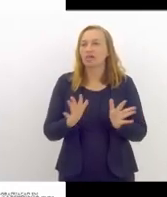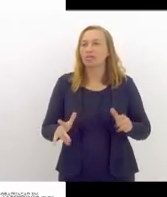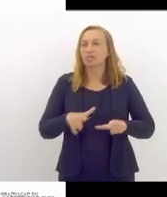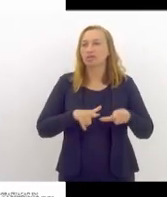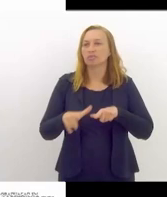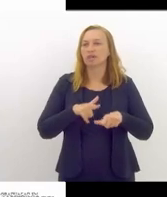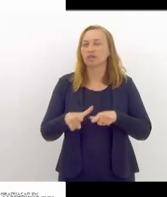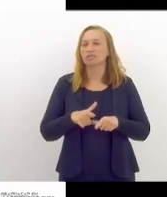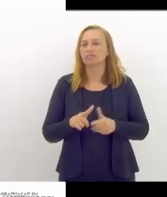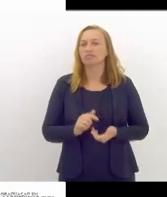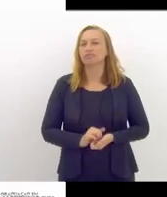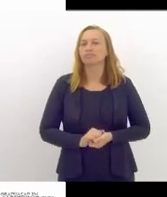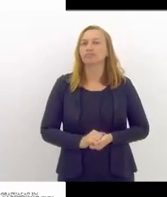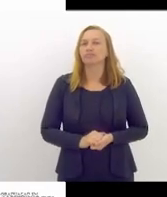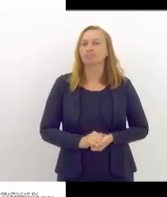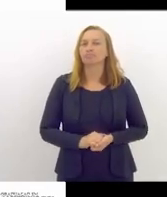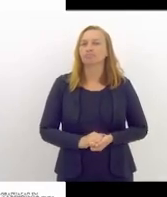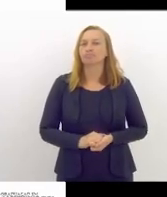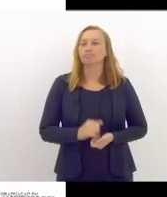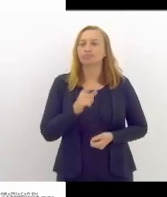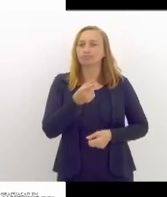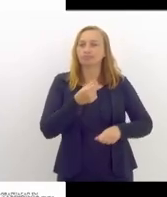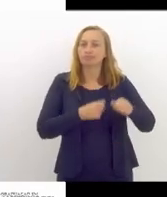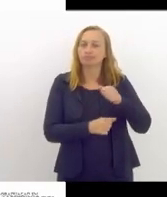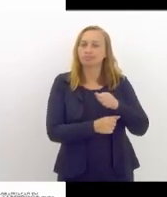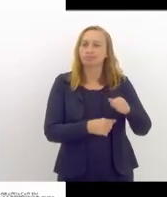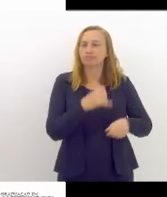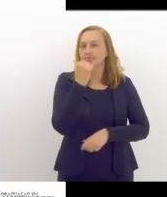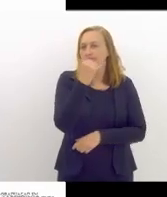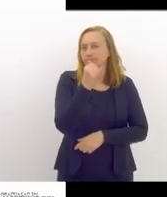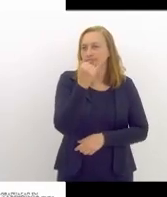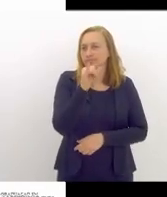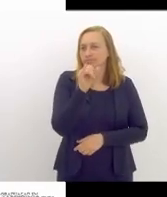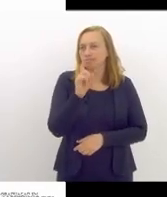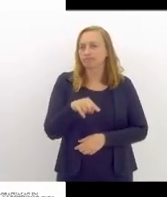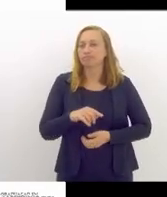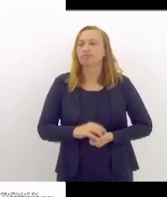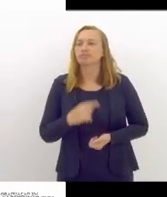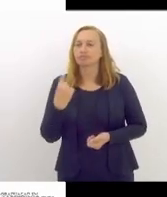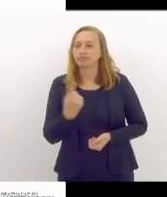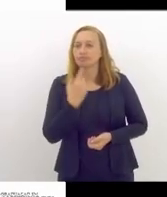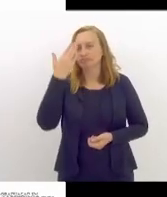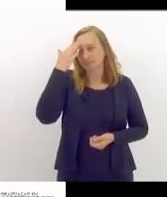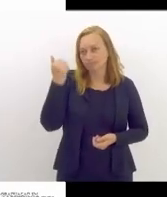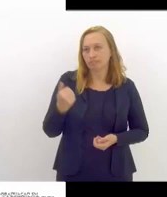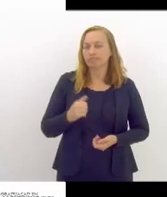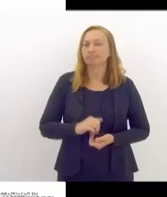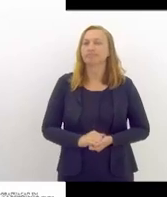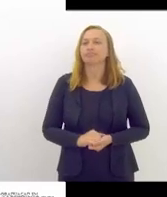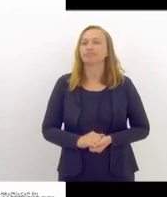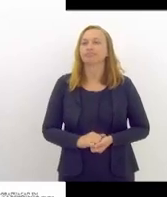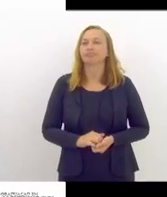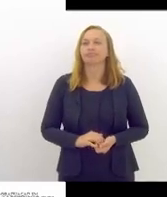uma aplicação para energia né nós sabemos né Magda né como uma